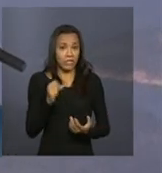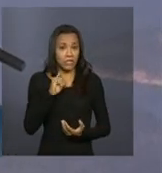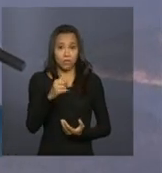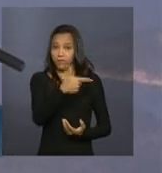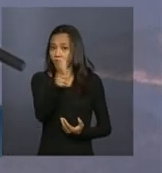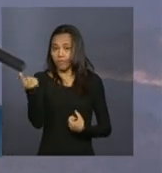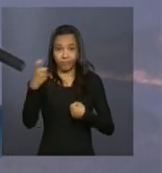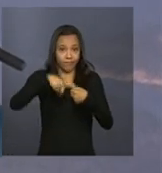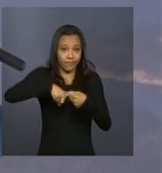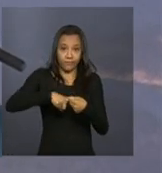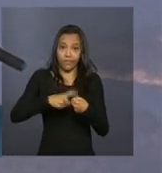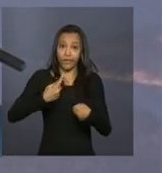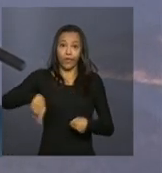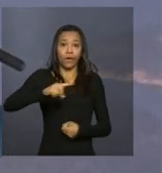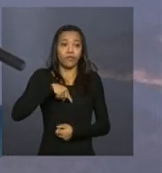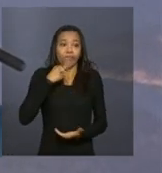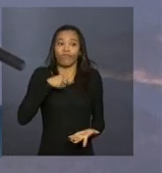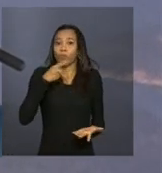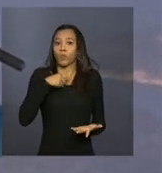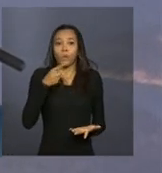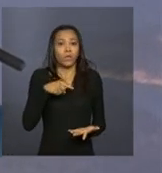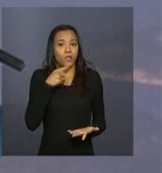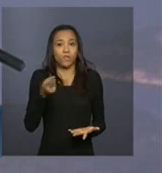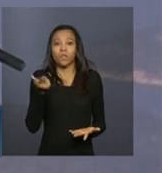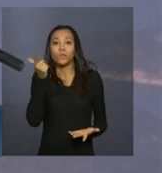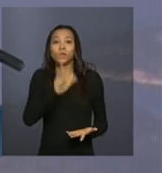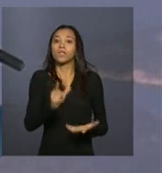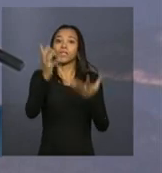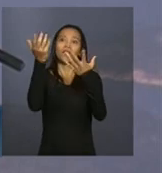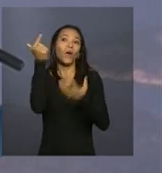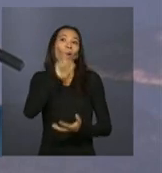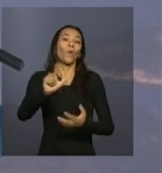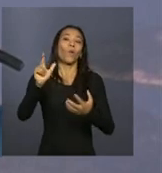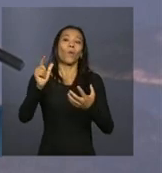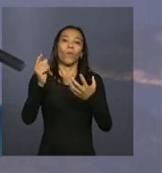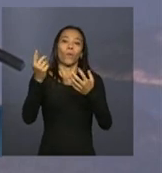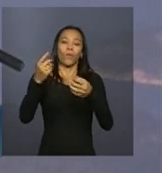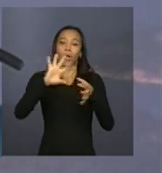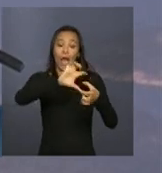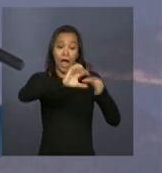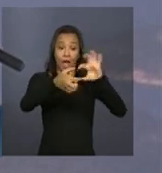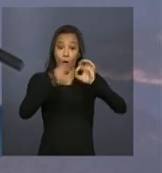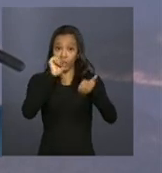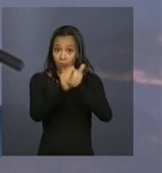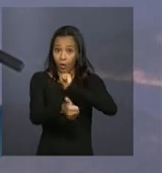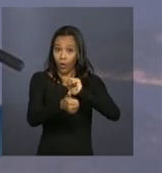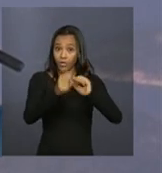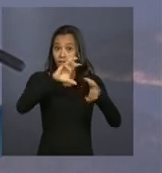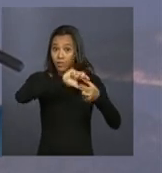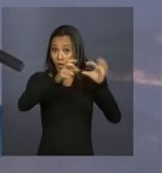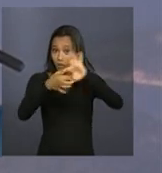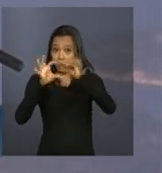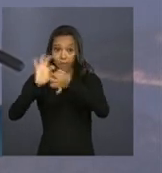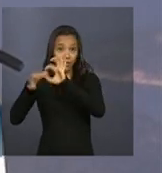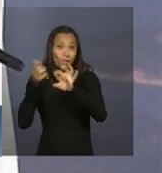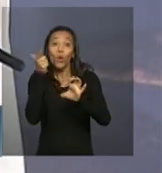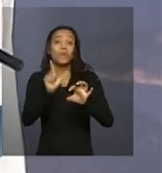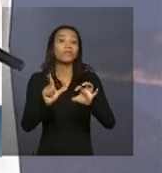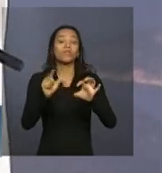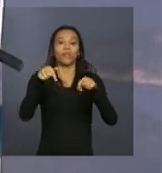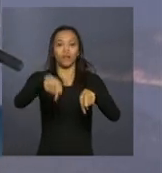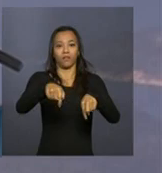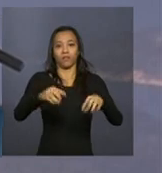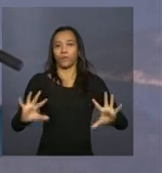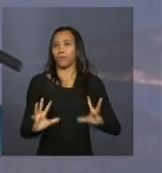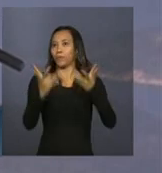fosse a parceria, a gente não tinha trazido a Olimpíada para cá. E a Olimpíada é um evento esportivo que vai acontecer,